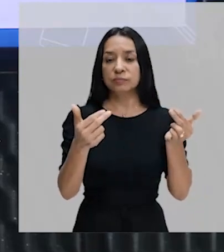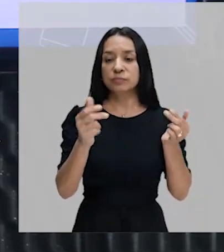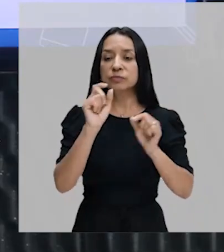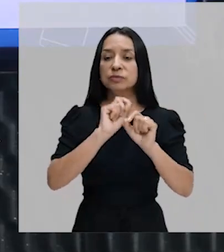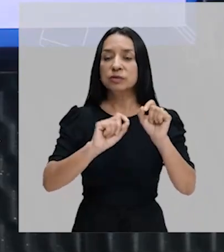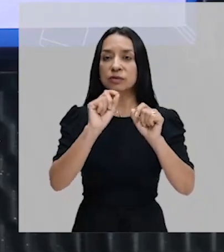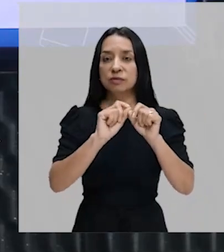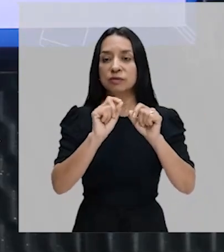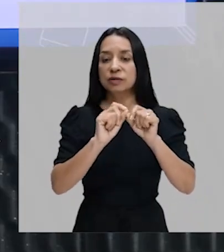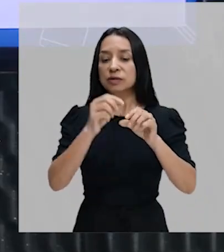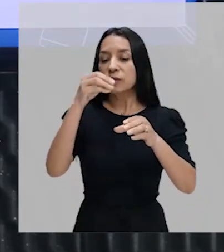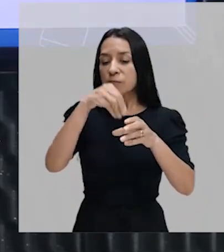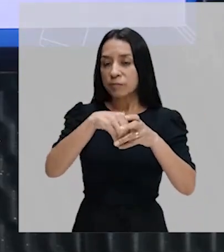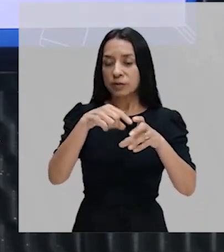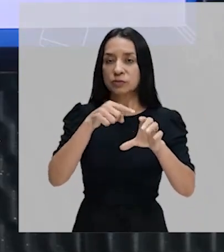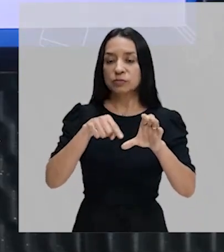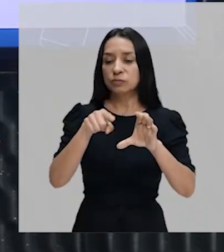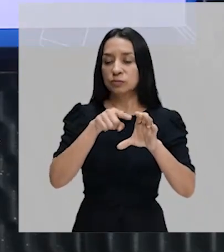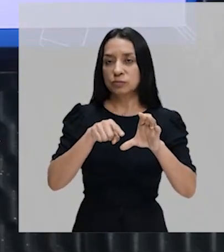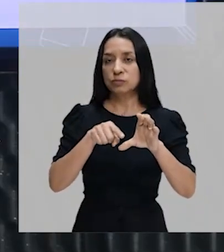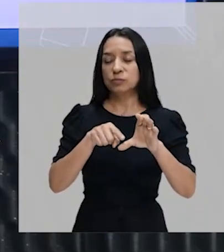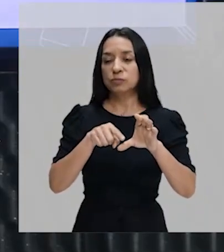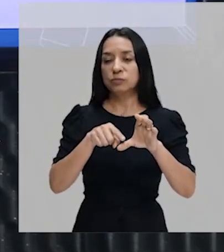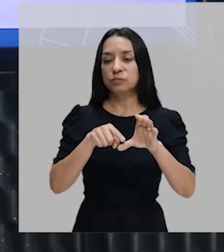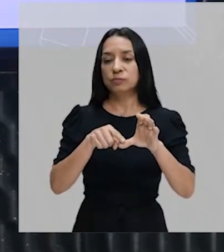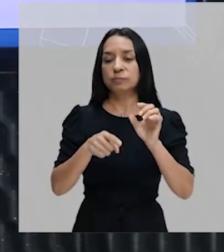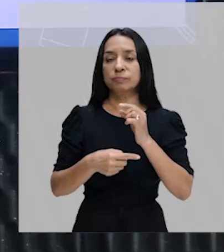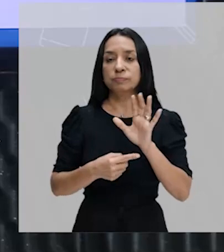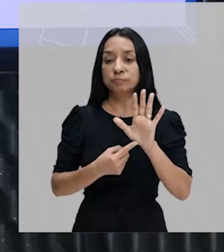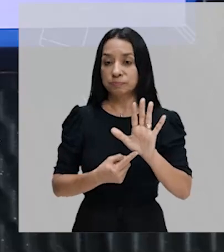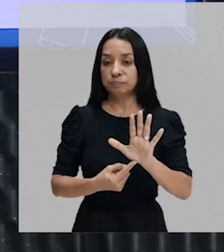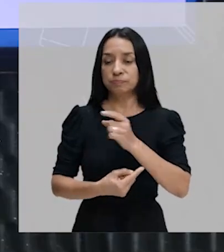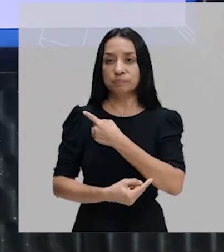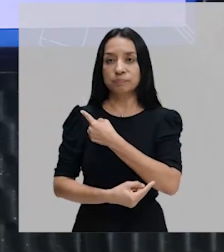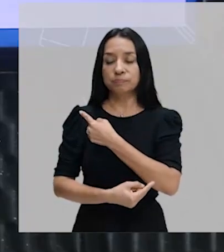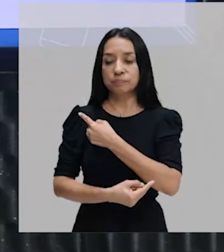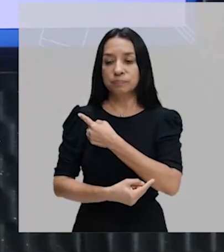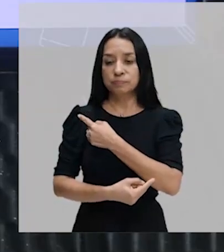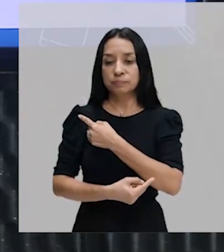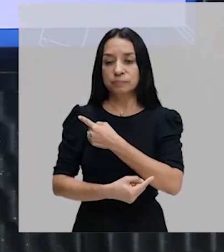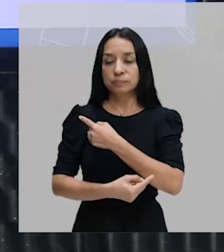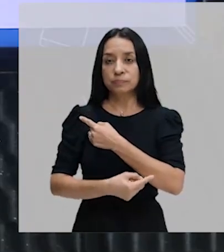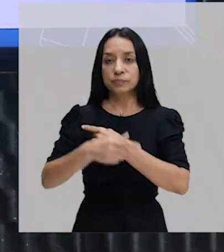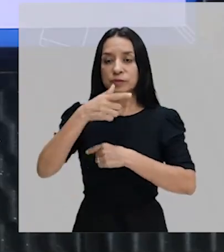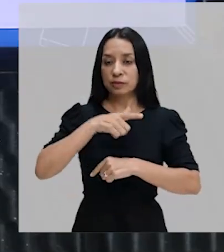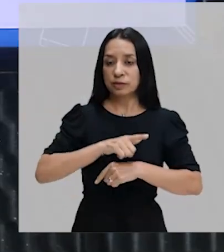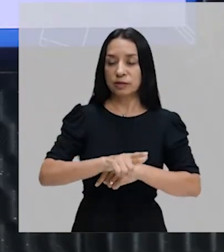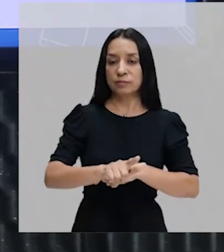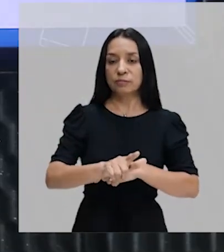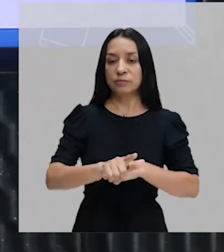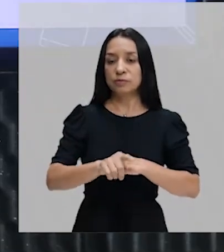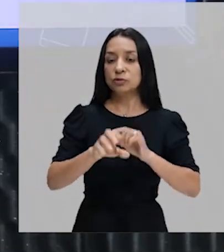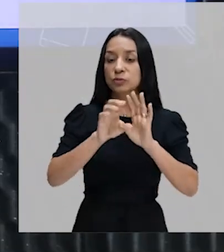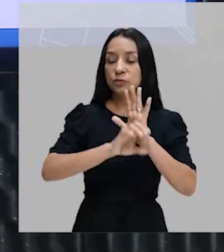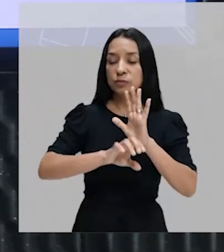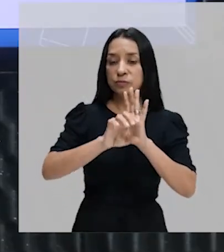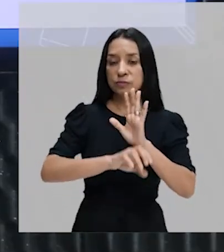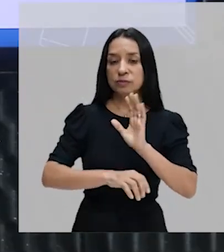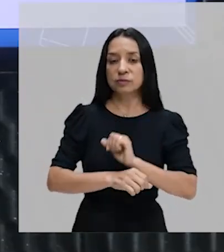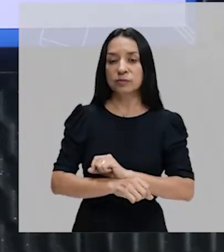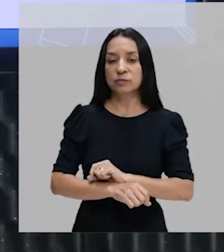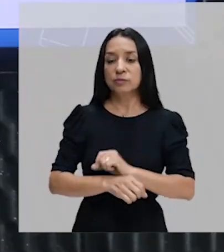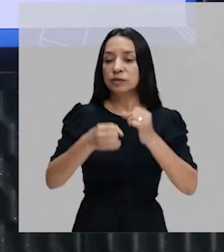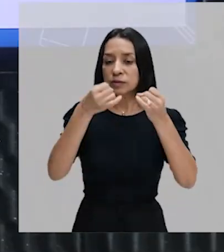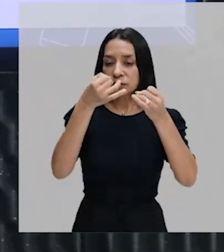que fazem parte desse conjunto que foi dado. No caso aqui, tá? Vou reforçar essa definição para você, já com